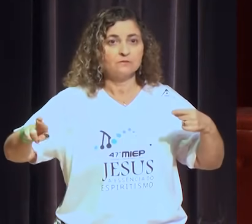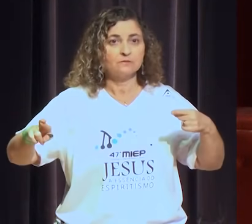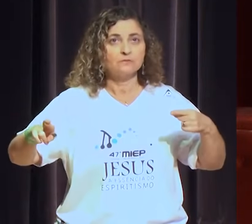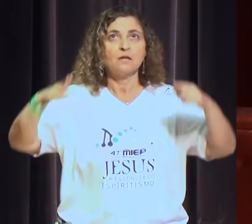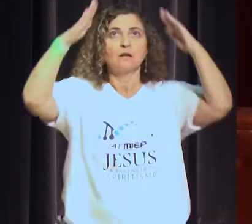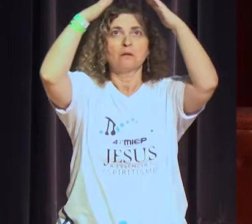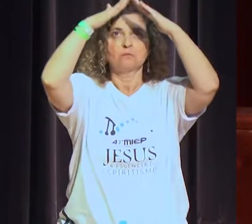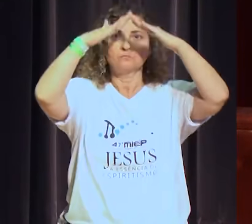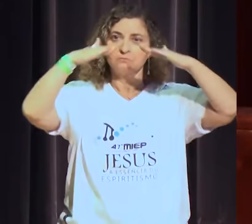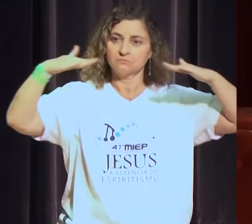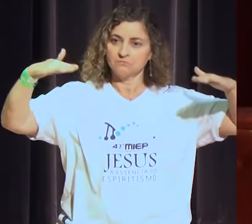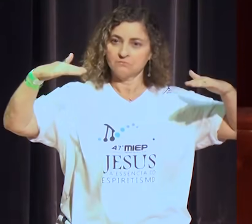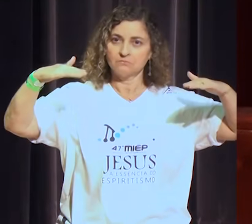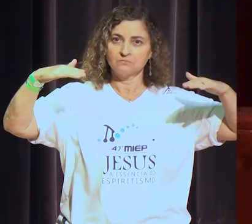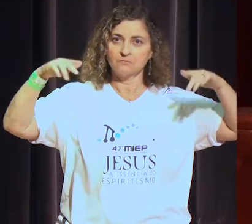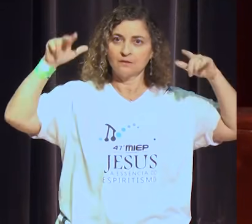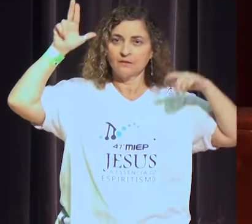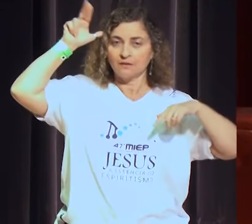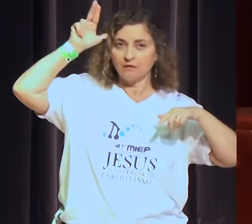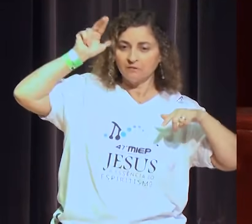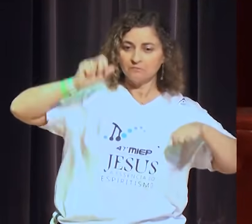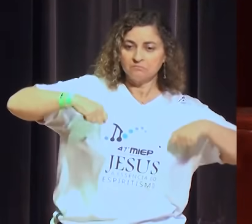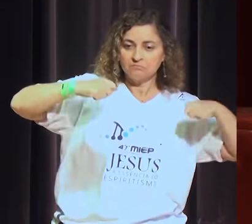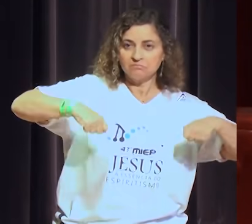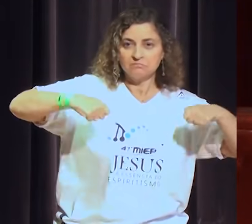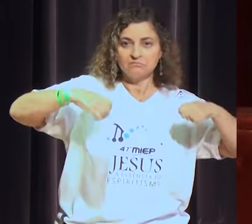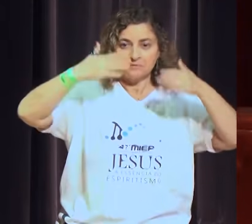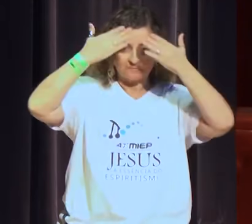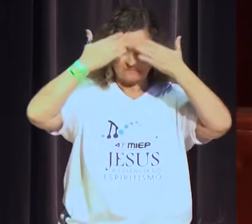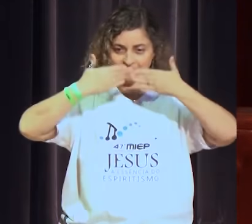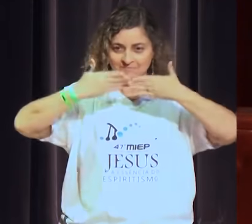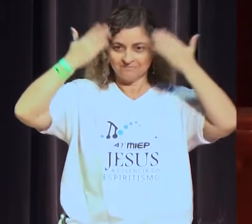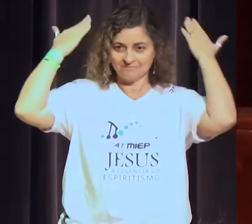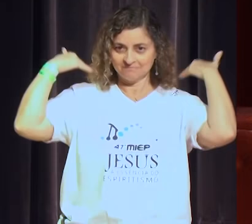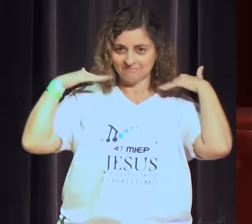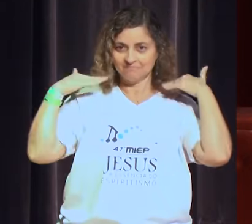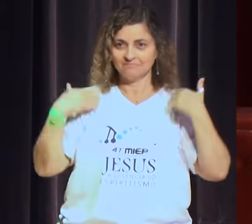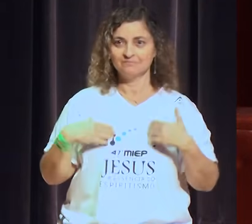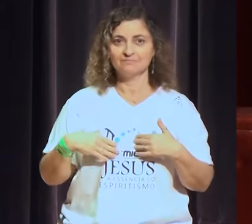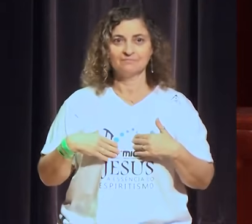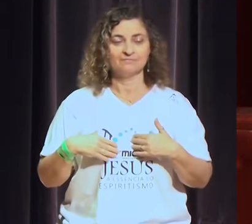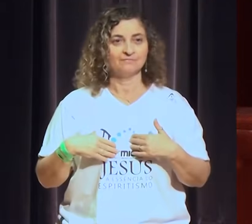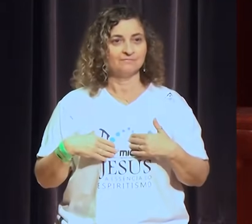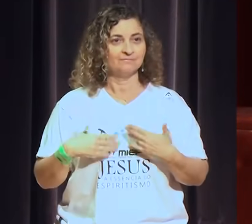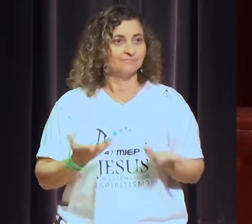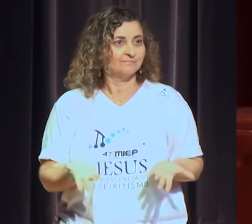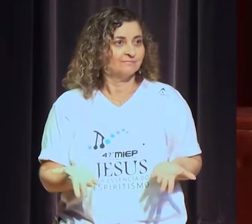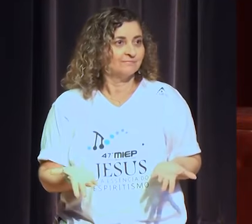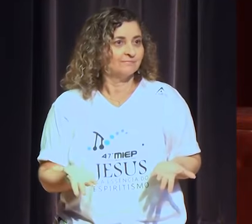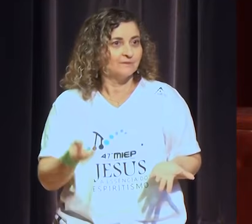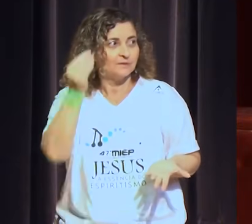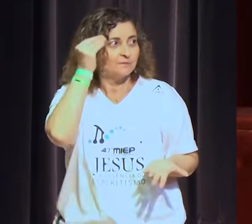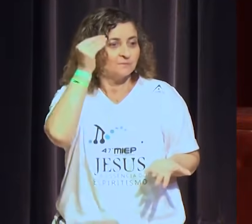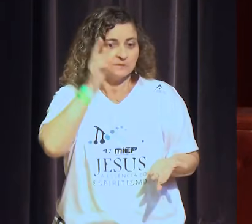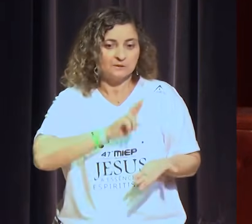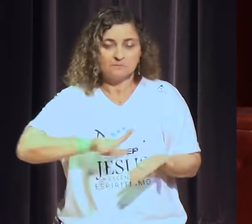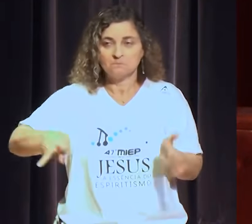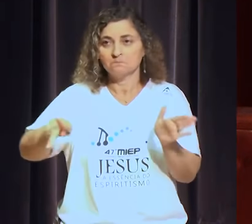Sabe o que é a religião deles? Tenda, cavalo, véus, Alibabá,